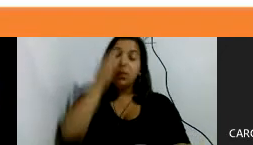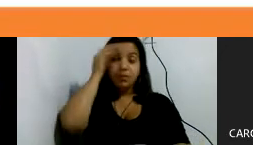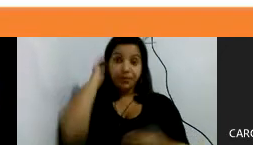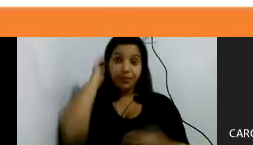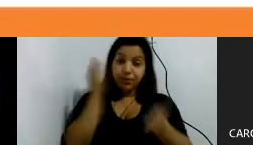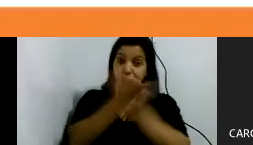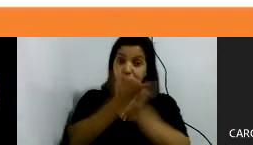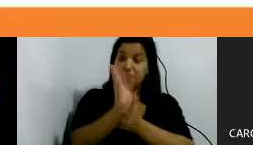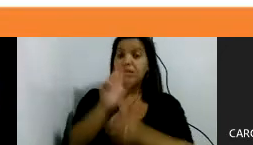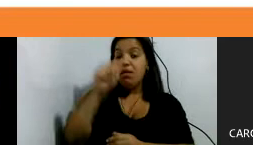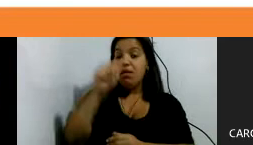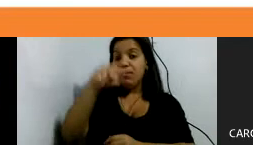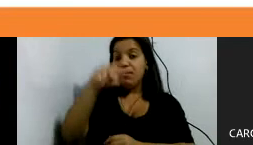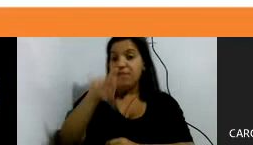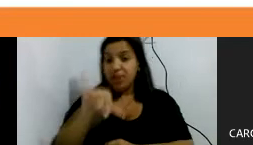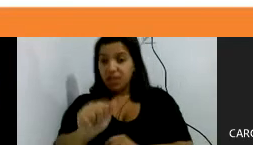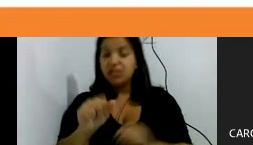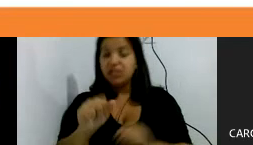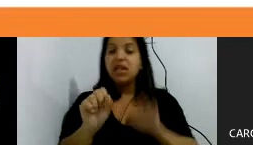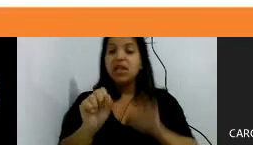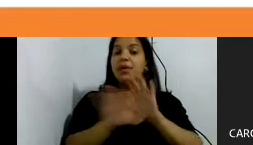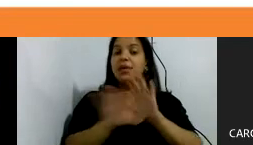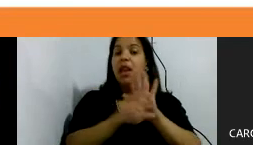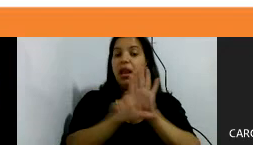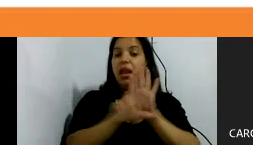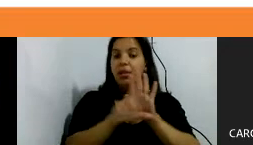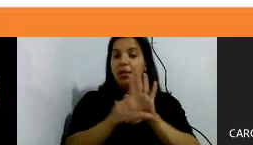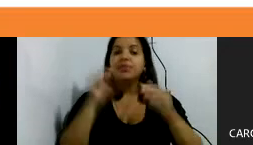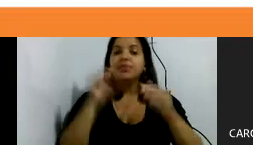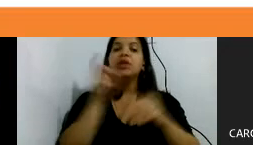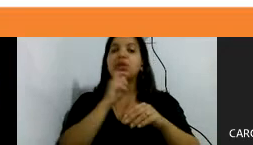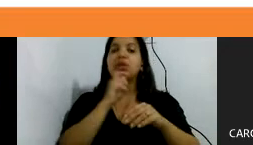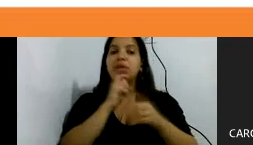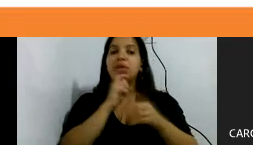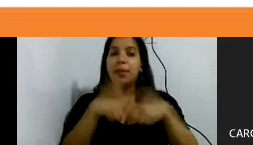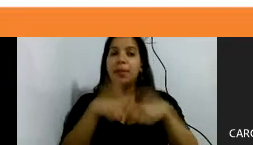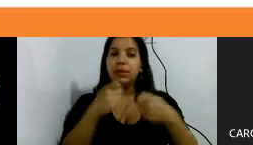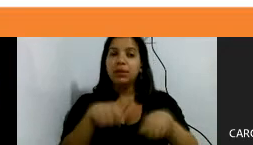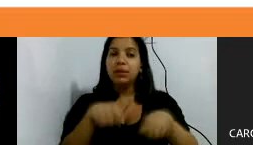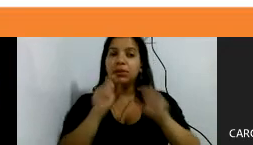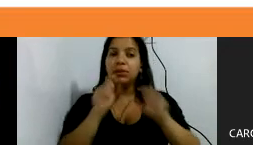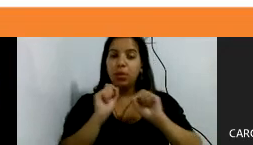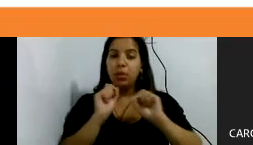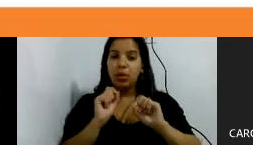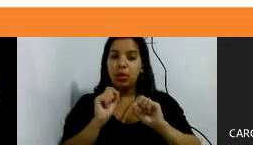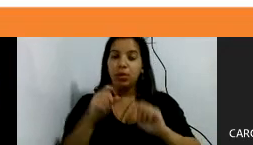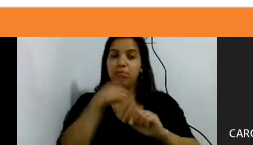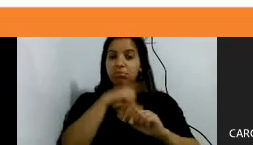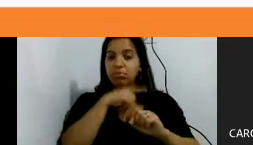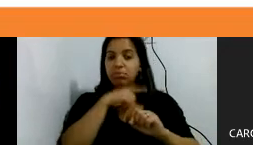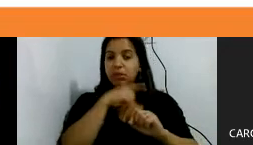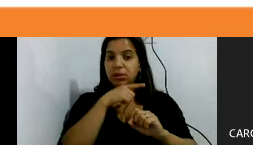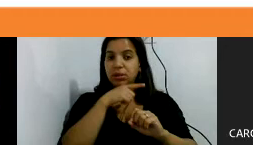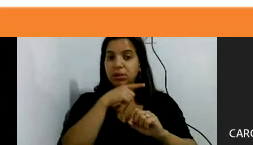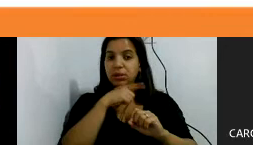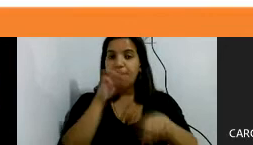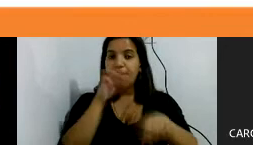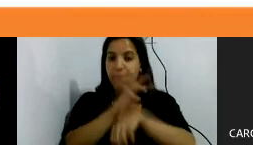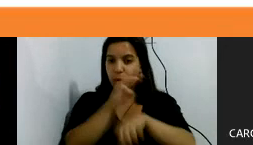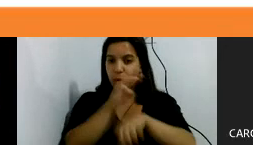da Anvisa. Então, as geladeiras que ficam as bolsas, elas precisam ter a monitorização